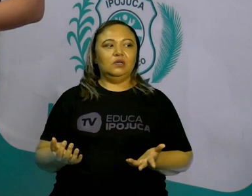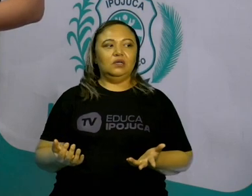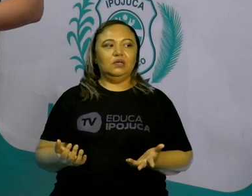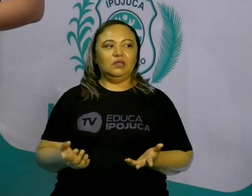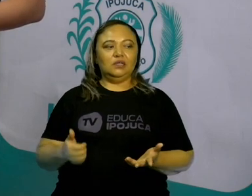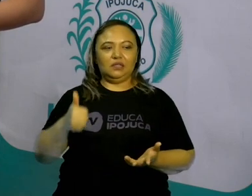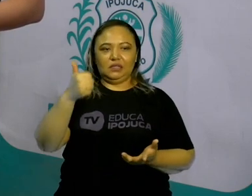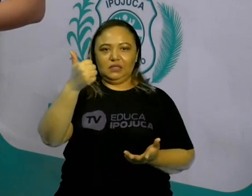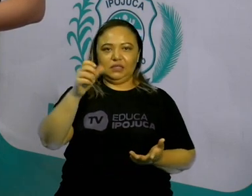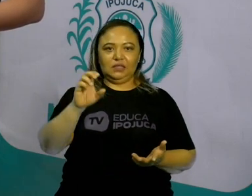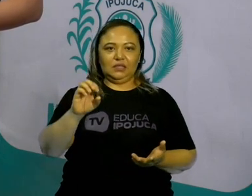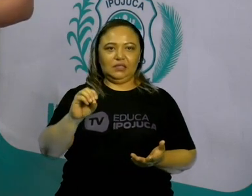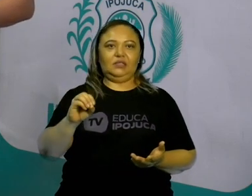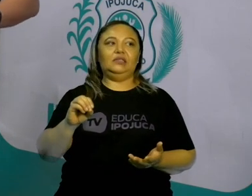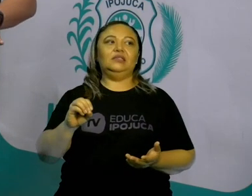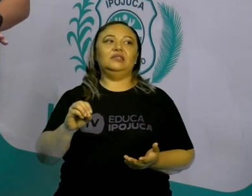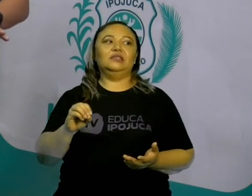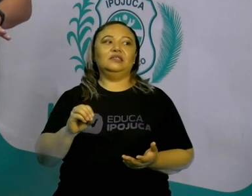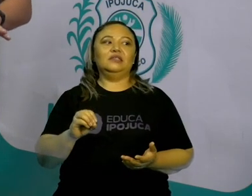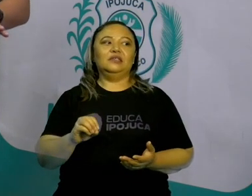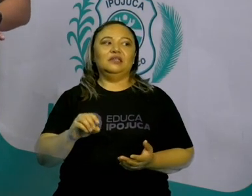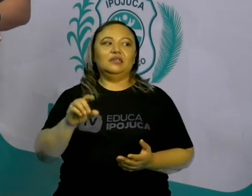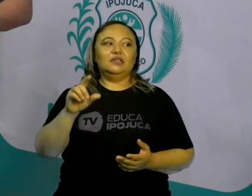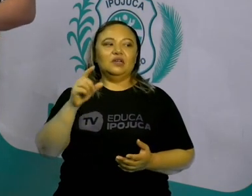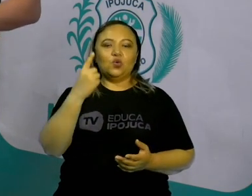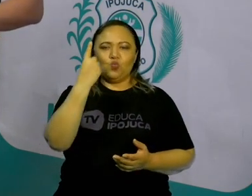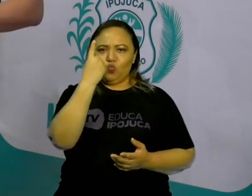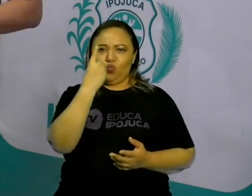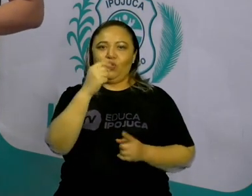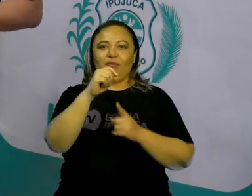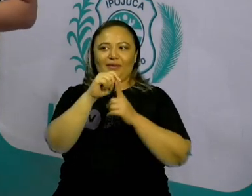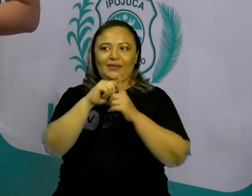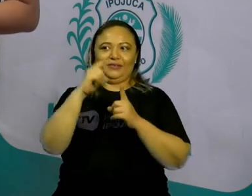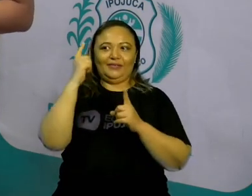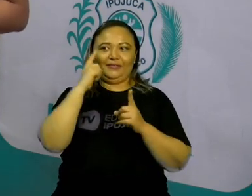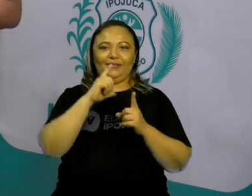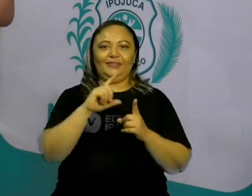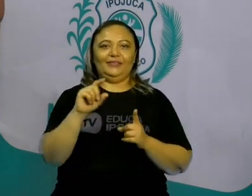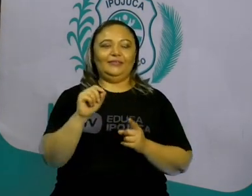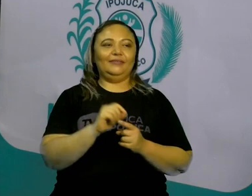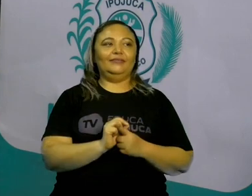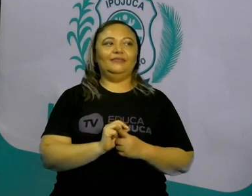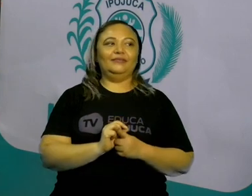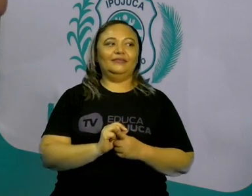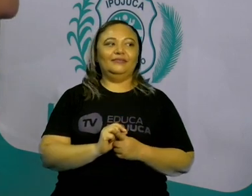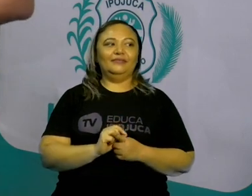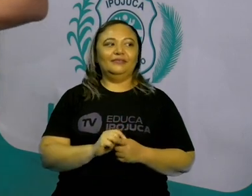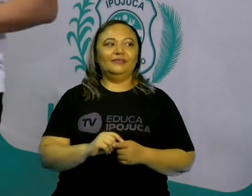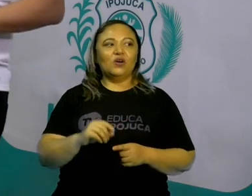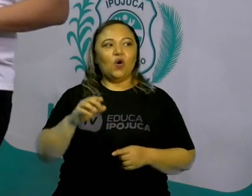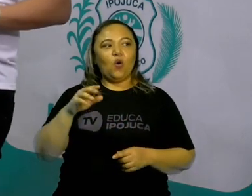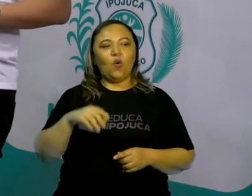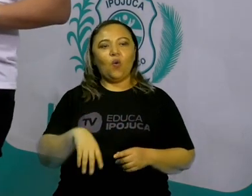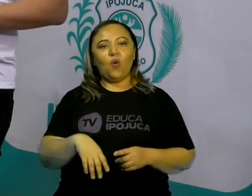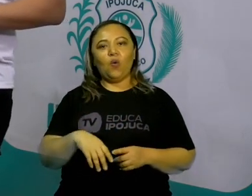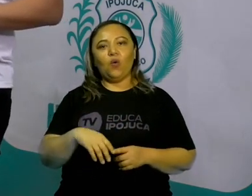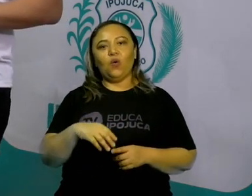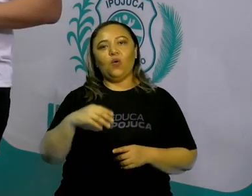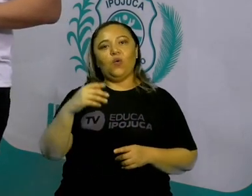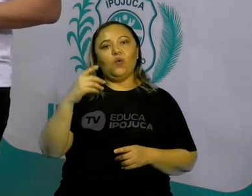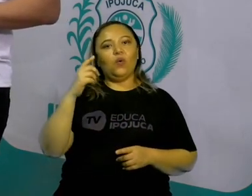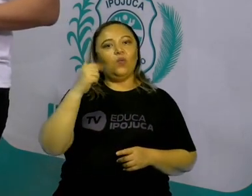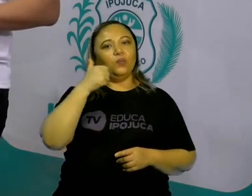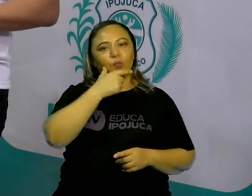Vai para o 10. E aí no 10, consegui uma banana. Parabéns, Julieta. Romeu,